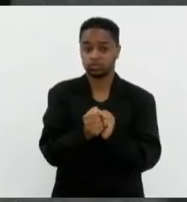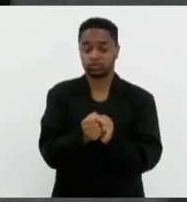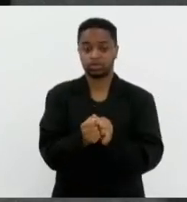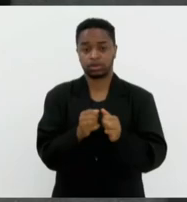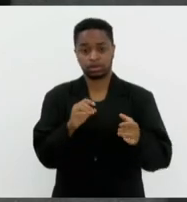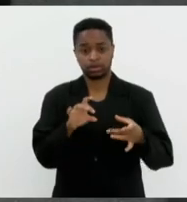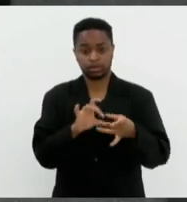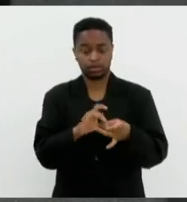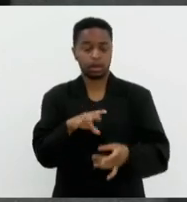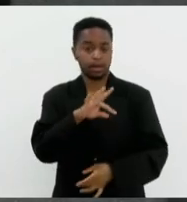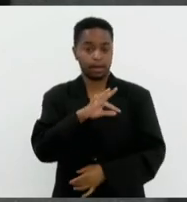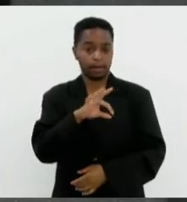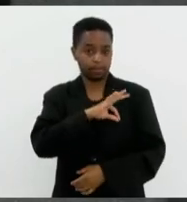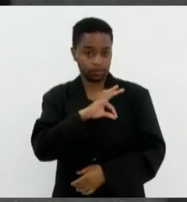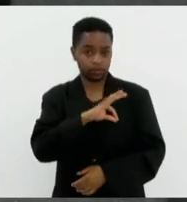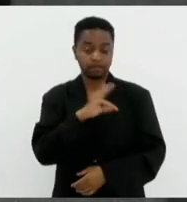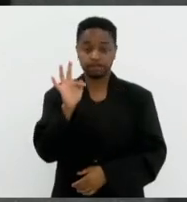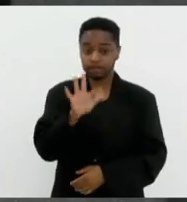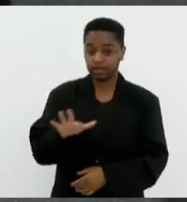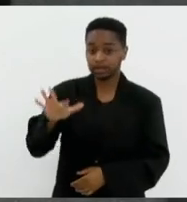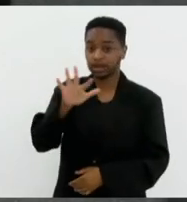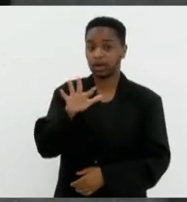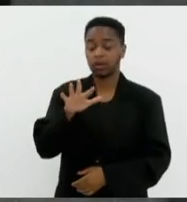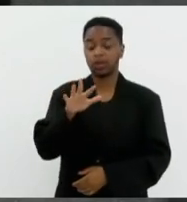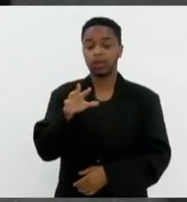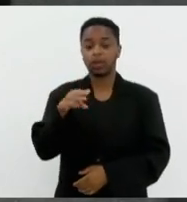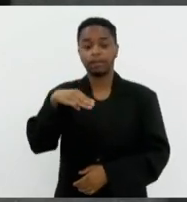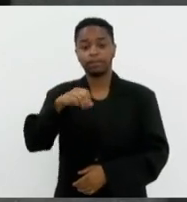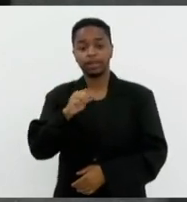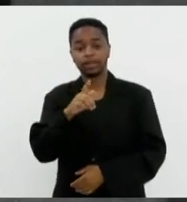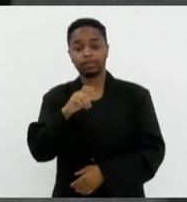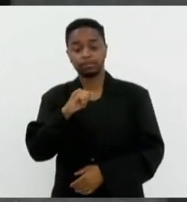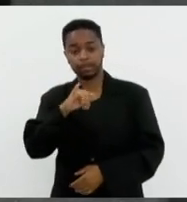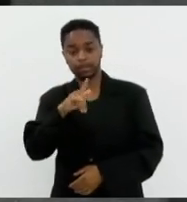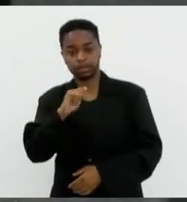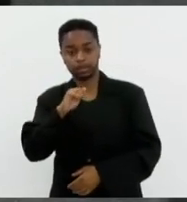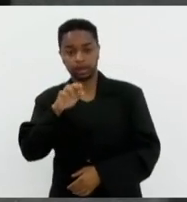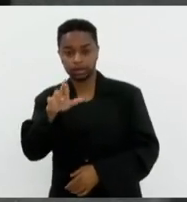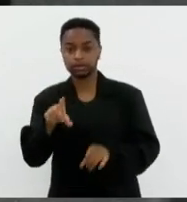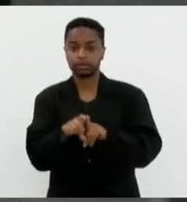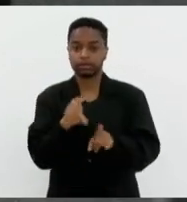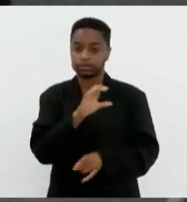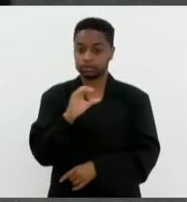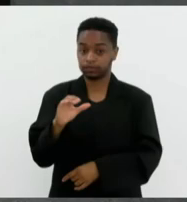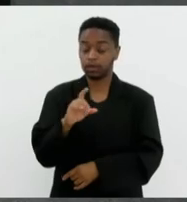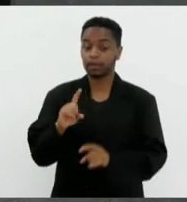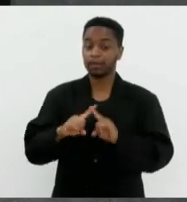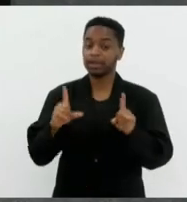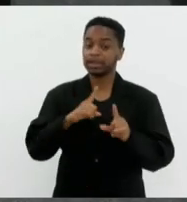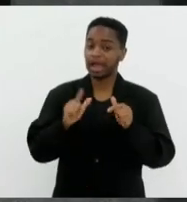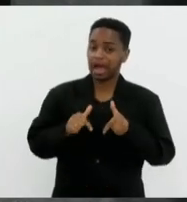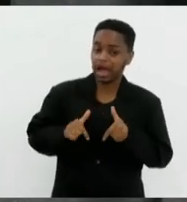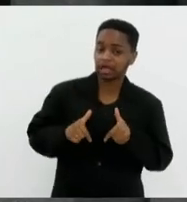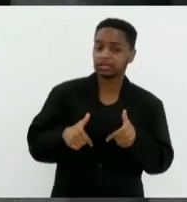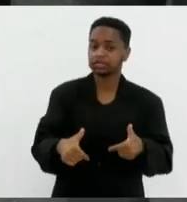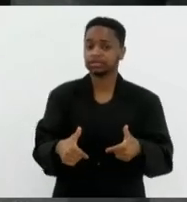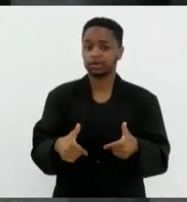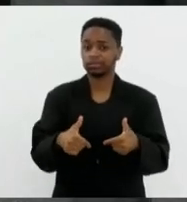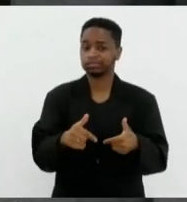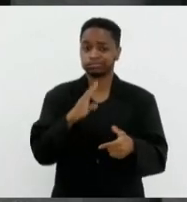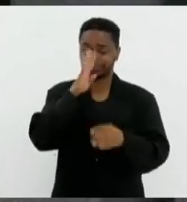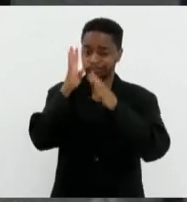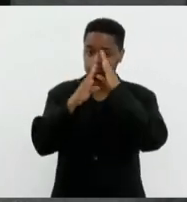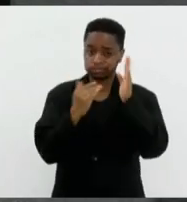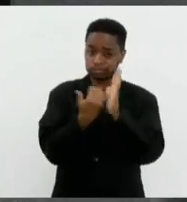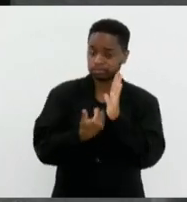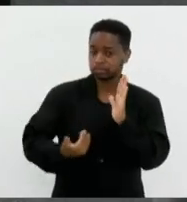momento era Polícia Federal, Polícia Militar e Polícia Civil, e a gente teve uma ação conjunta completamente desproporcional